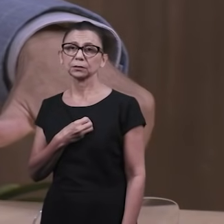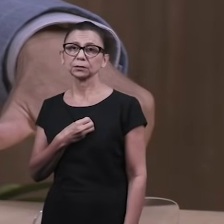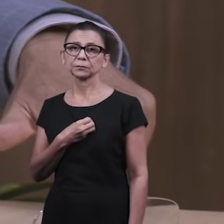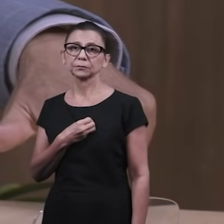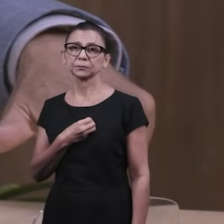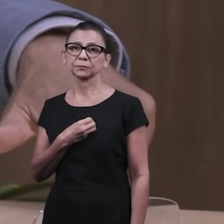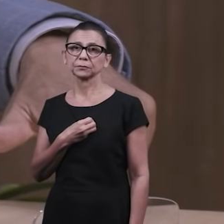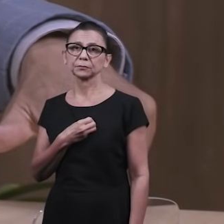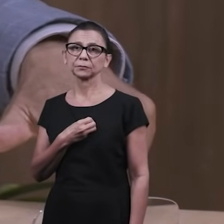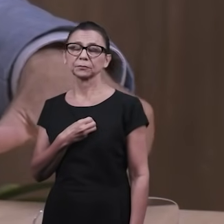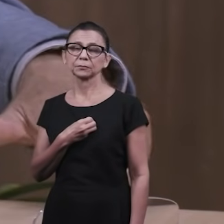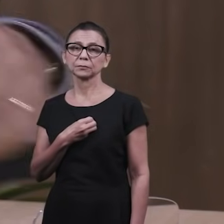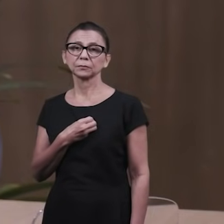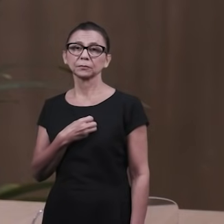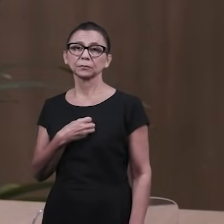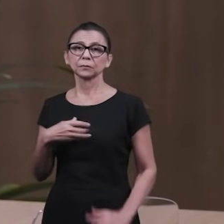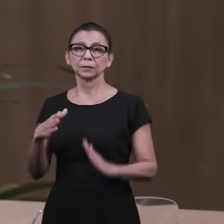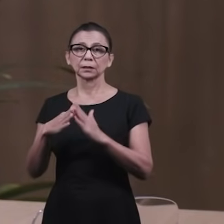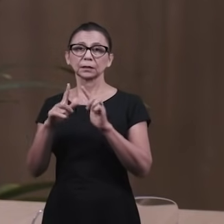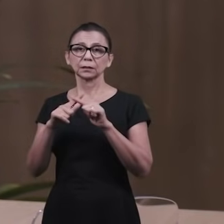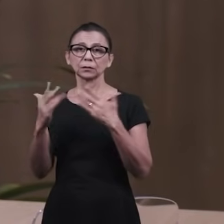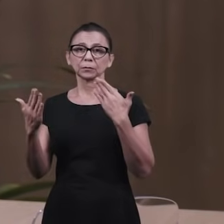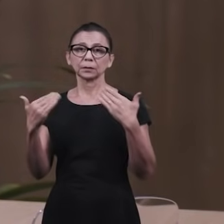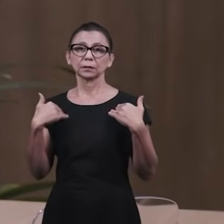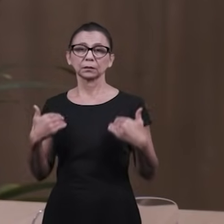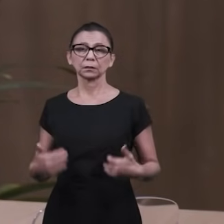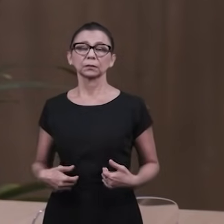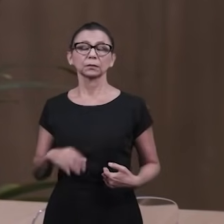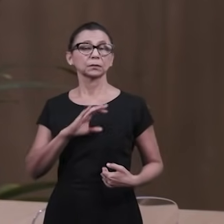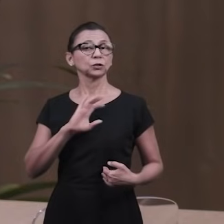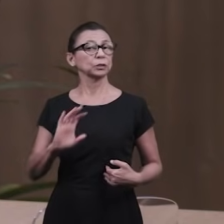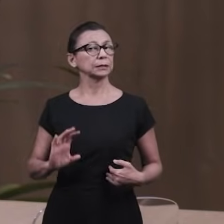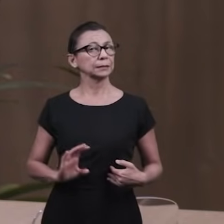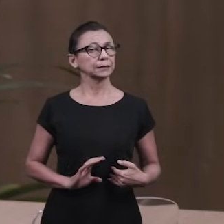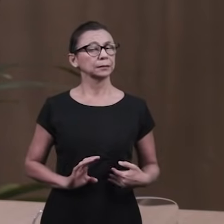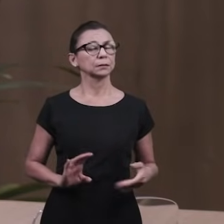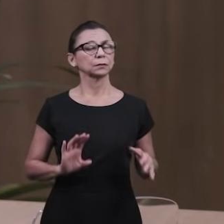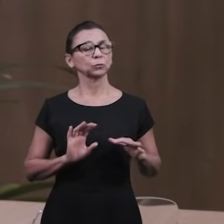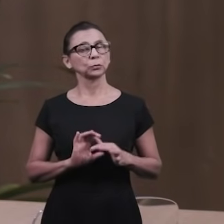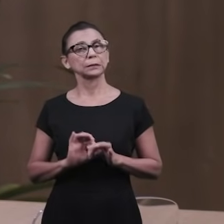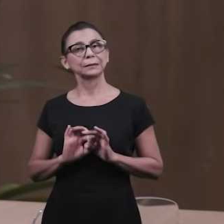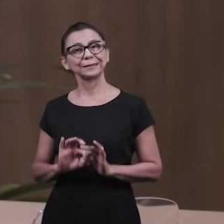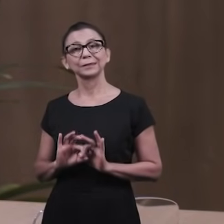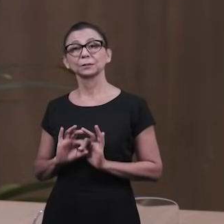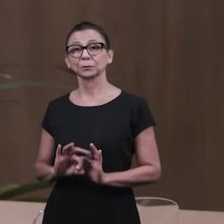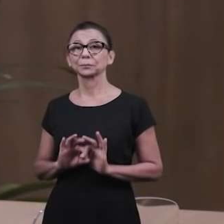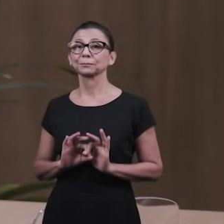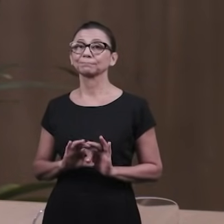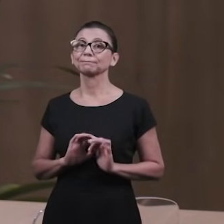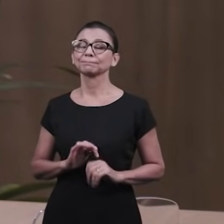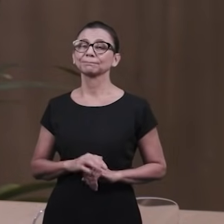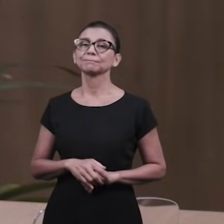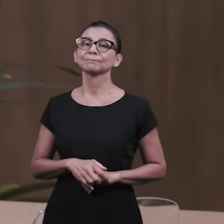corpo. Entendeu? Então, o ministério é corpo. Então, isso